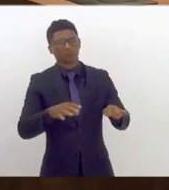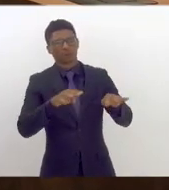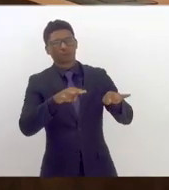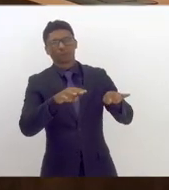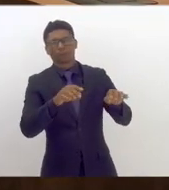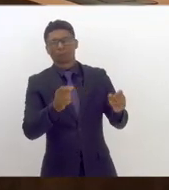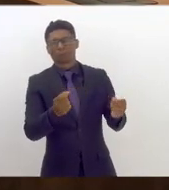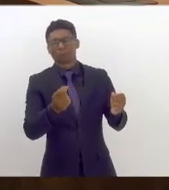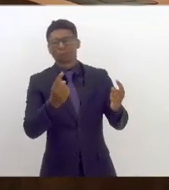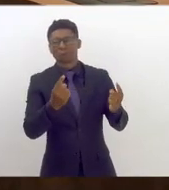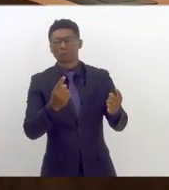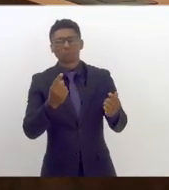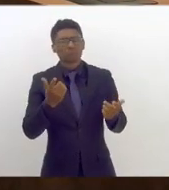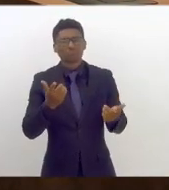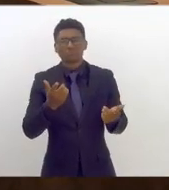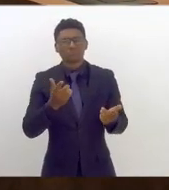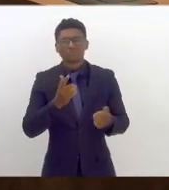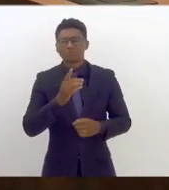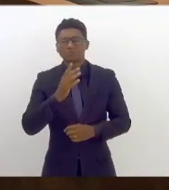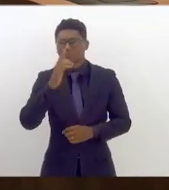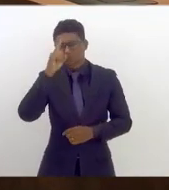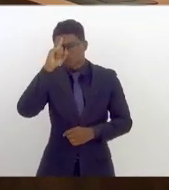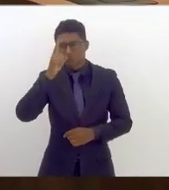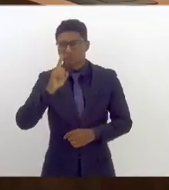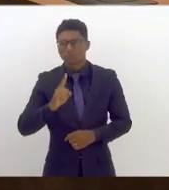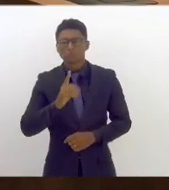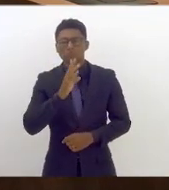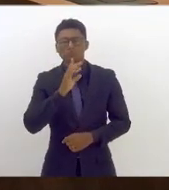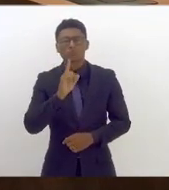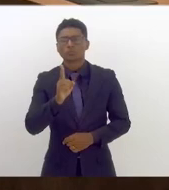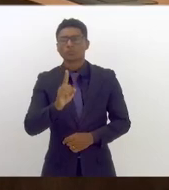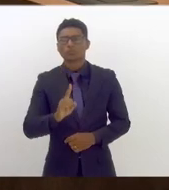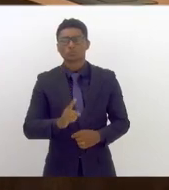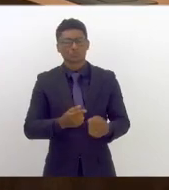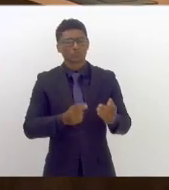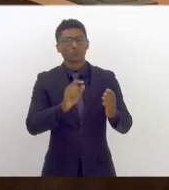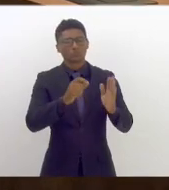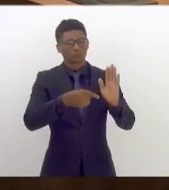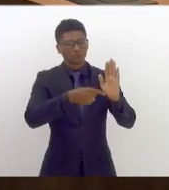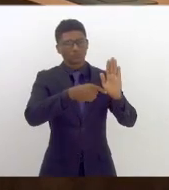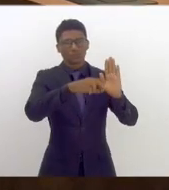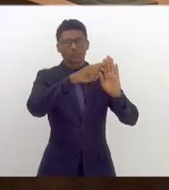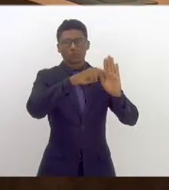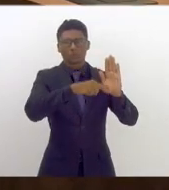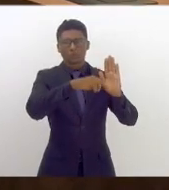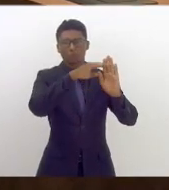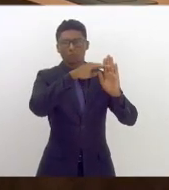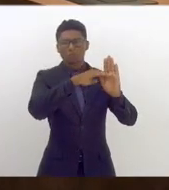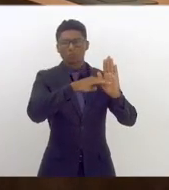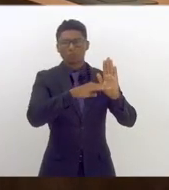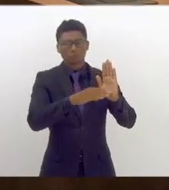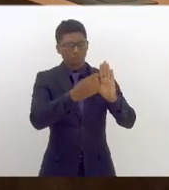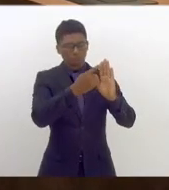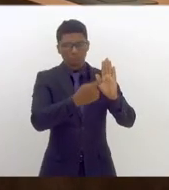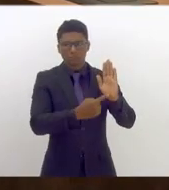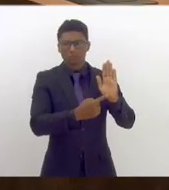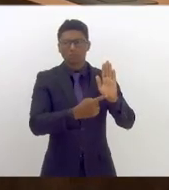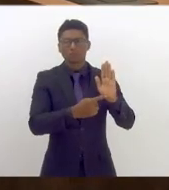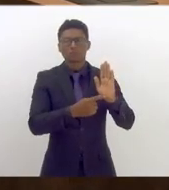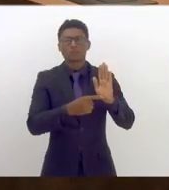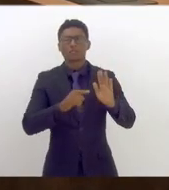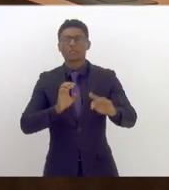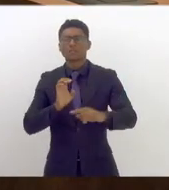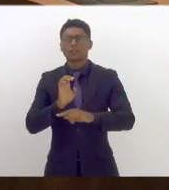Ninguém conhecia ainda a regulamentação do mesmo feito pelo Estado do